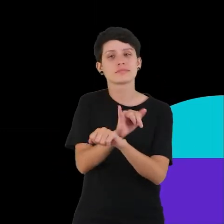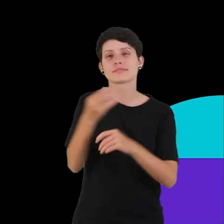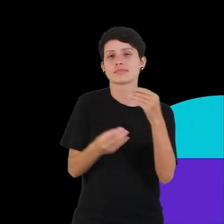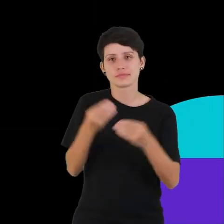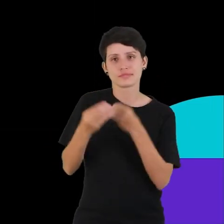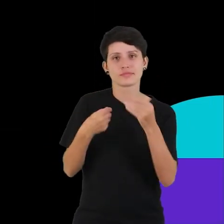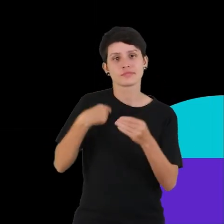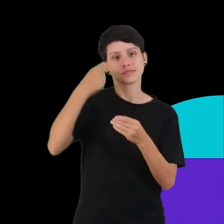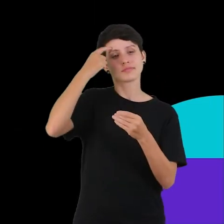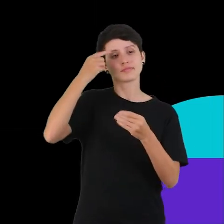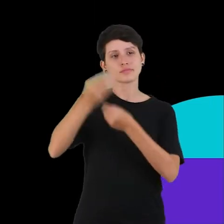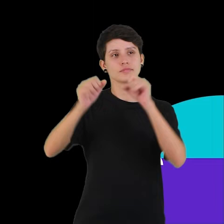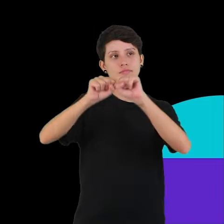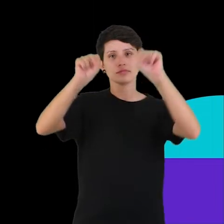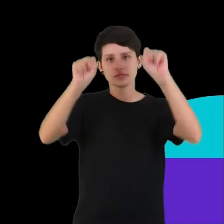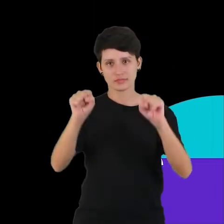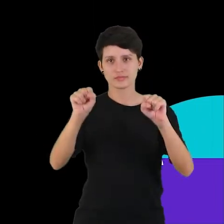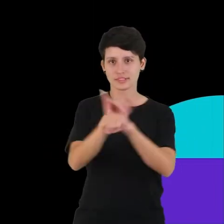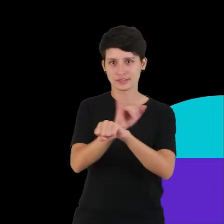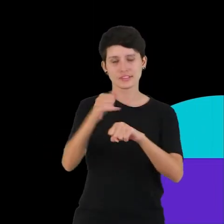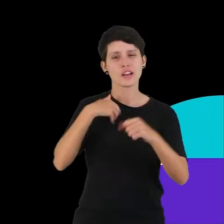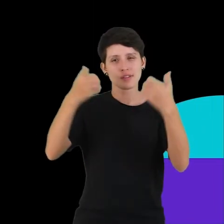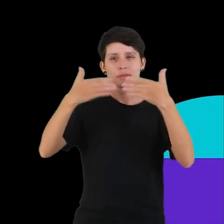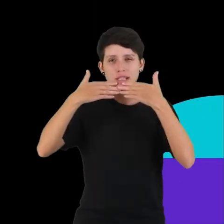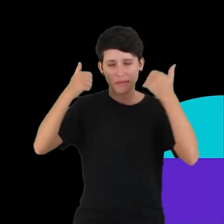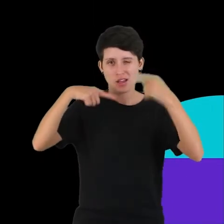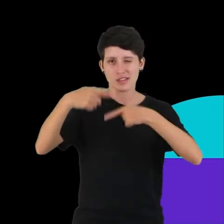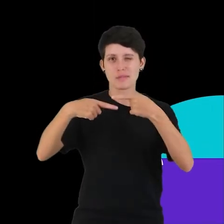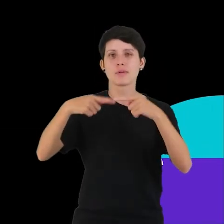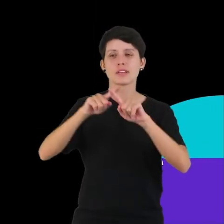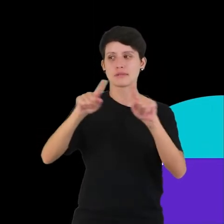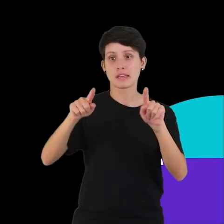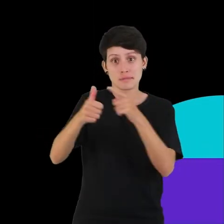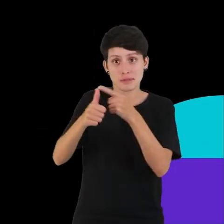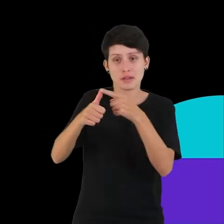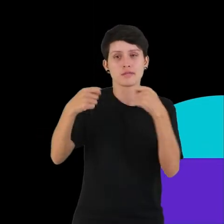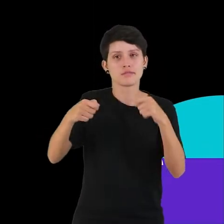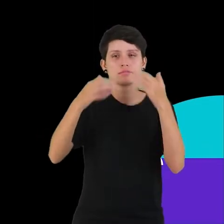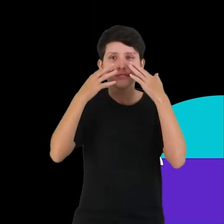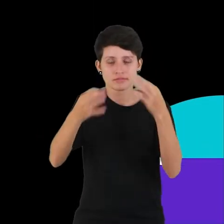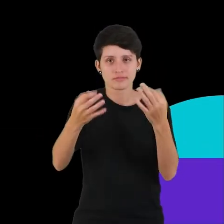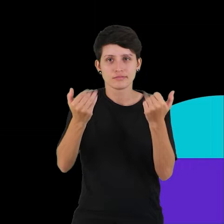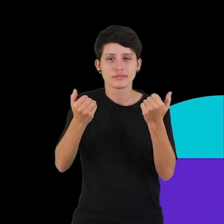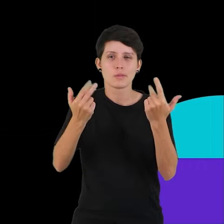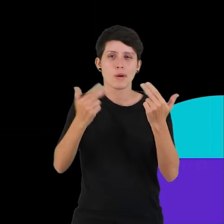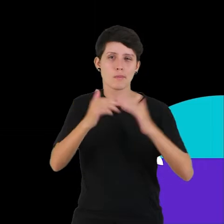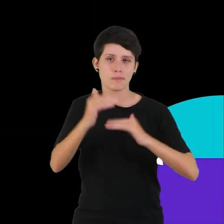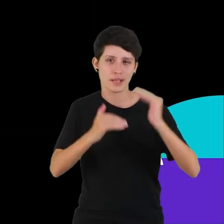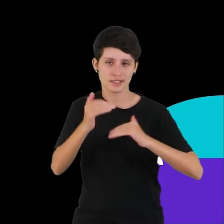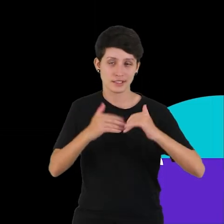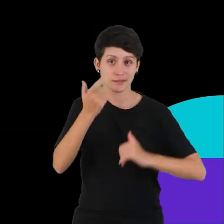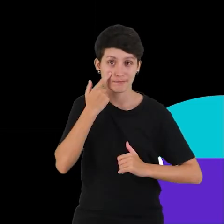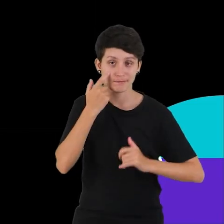de fazer isso é o pensamento sistêmico. O pensamento sistêmico, eu vou falar um pouquinho dele daqui a pouco, mas primeiro eu quero fazer uma atividade com